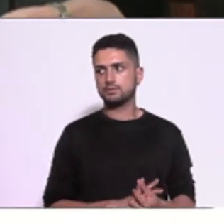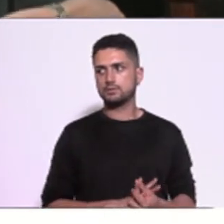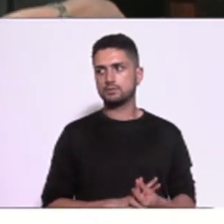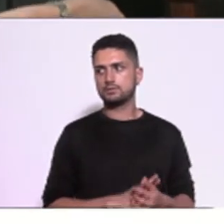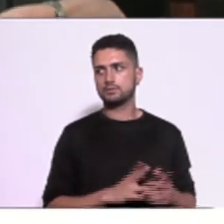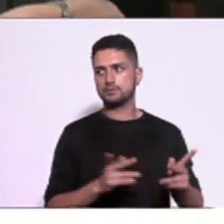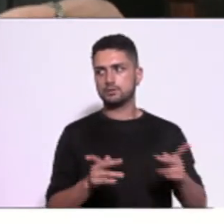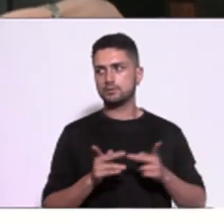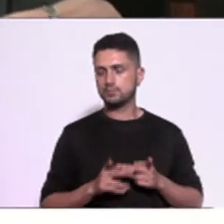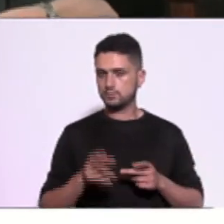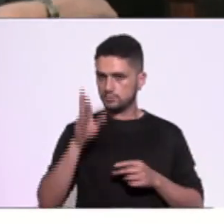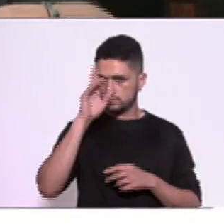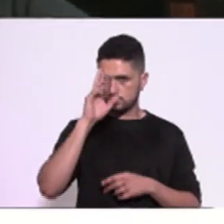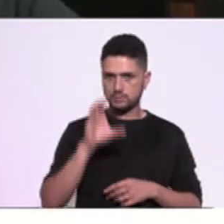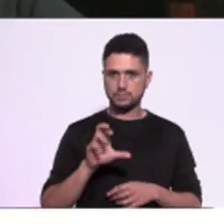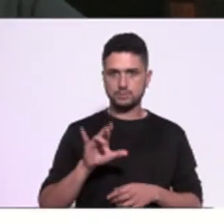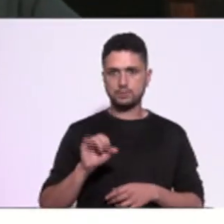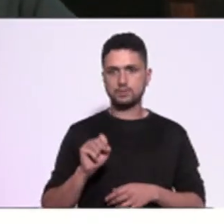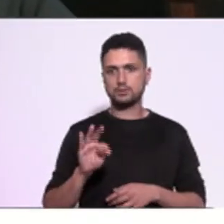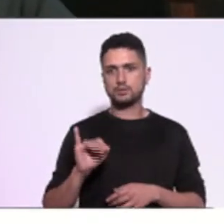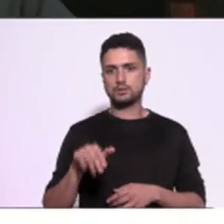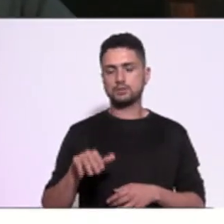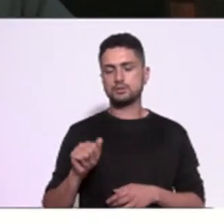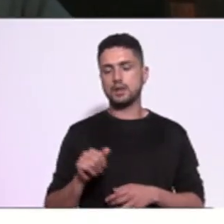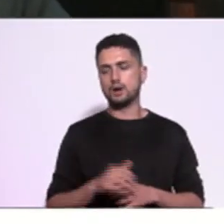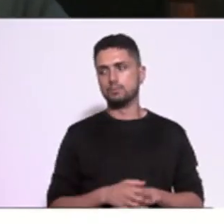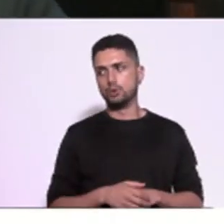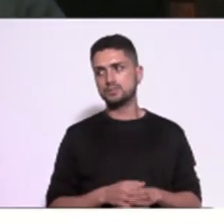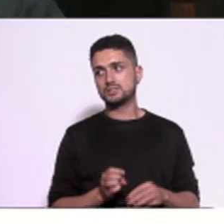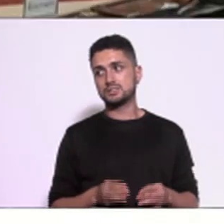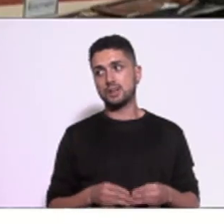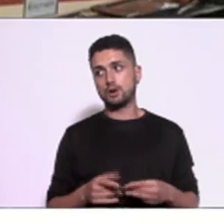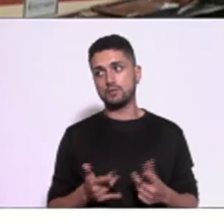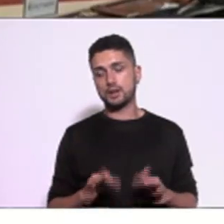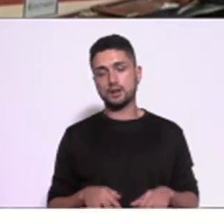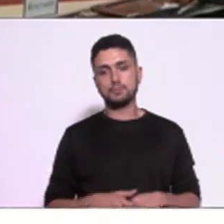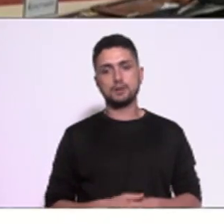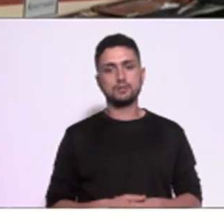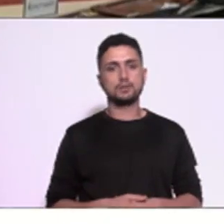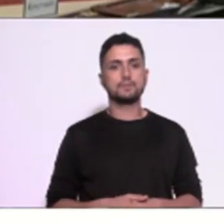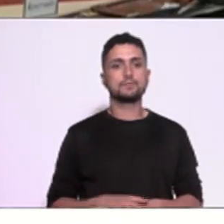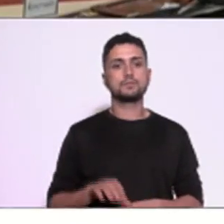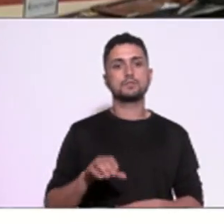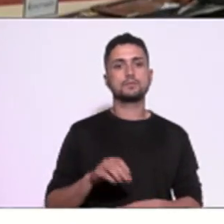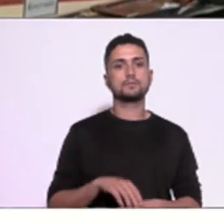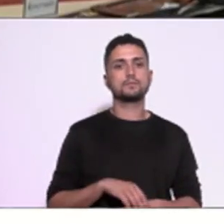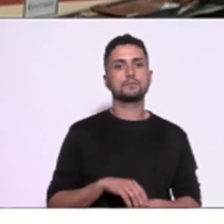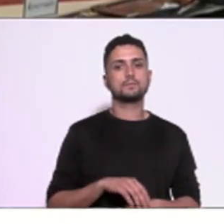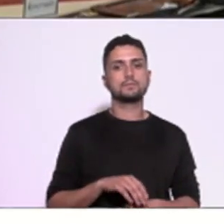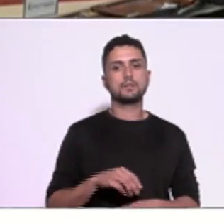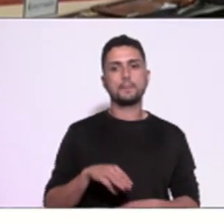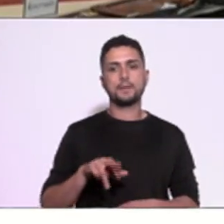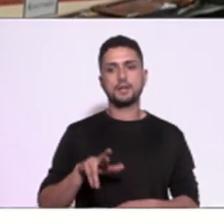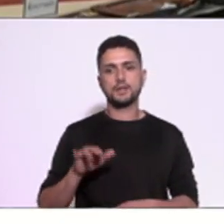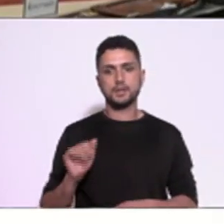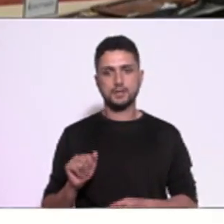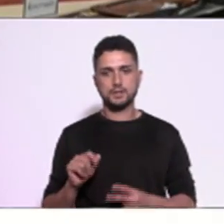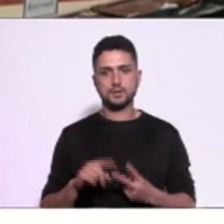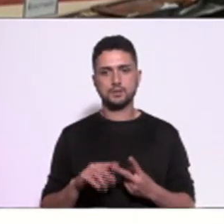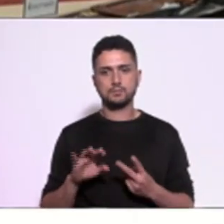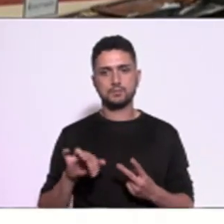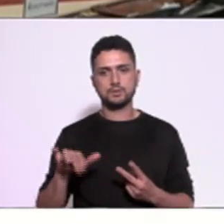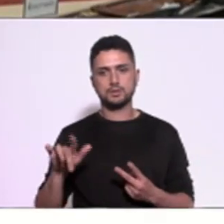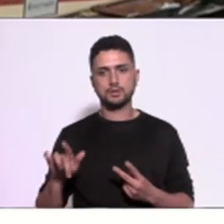Cristiane Souza e a senhorita Mariana Pereira, filha